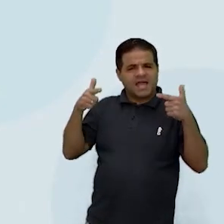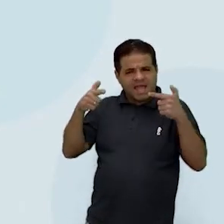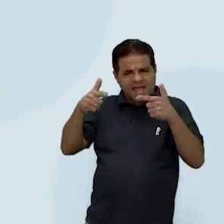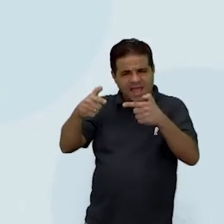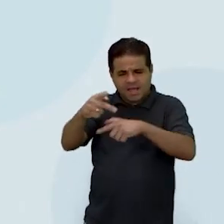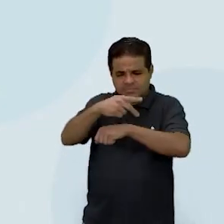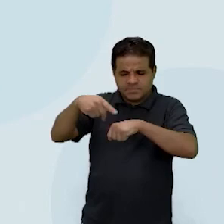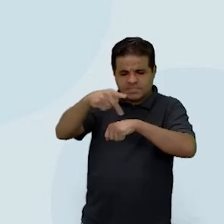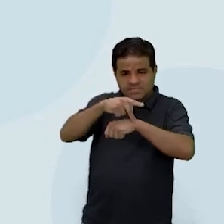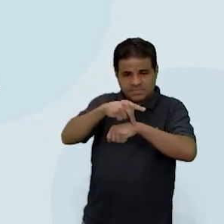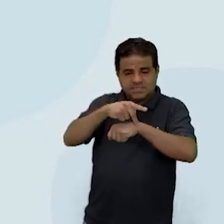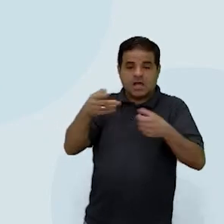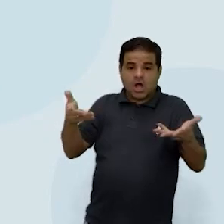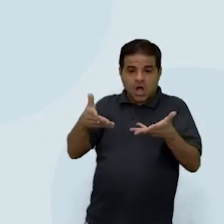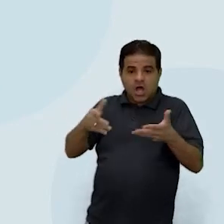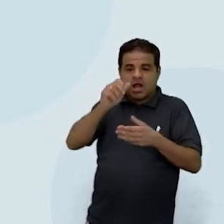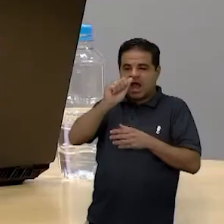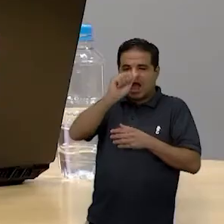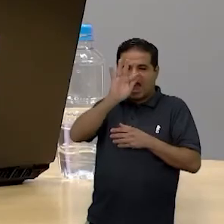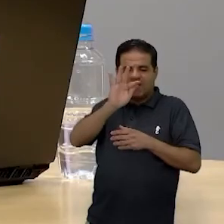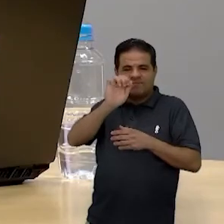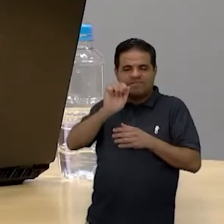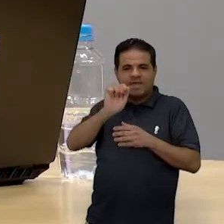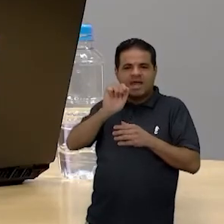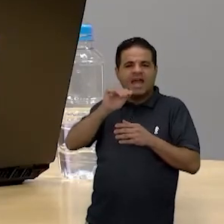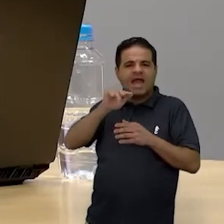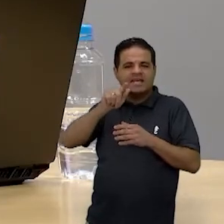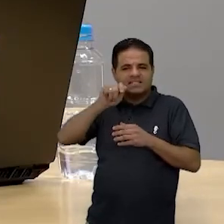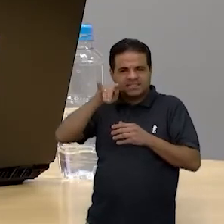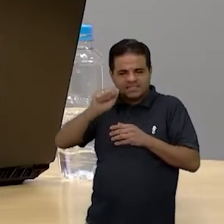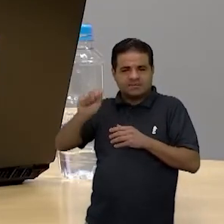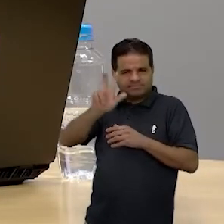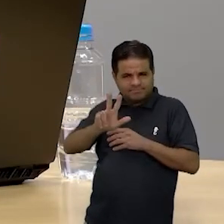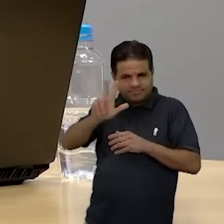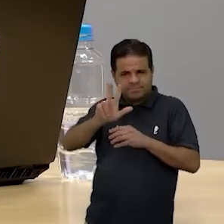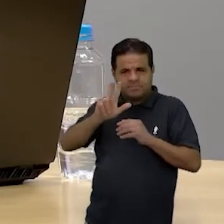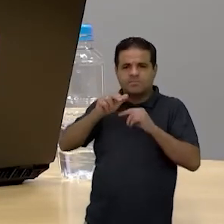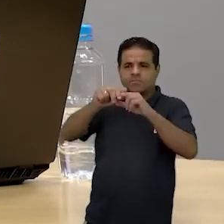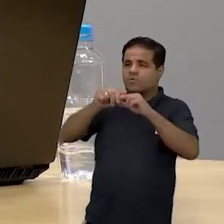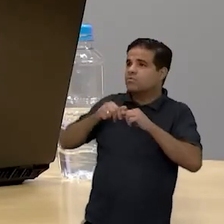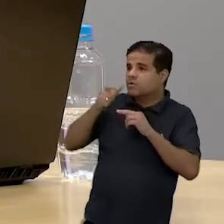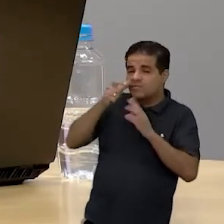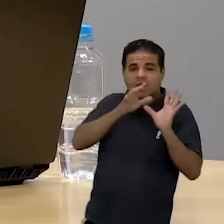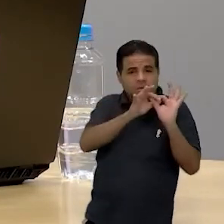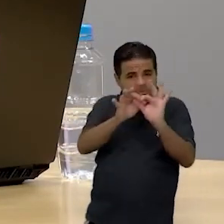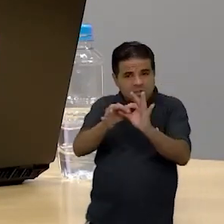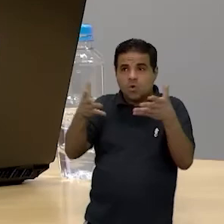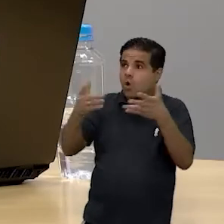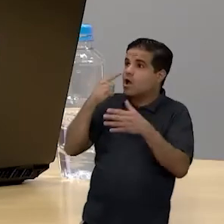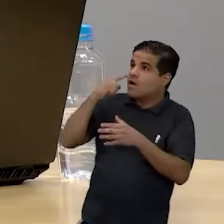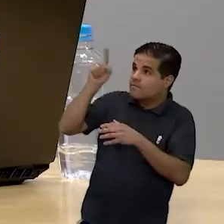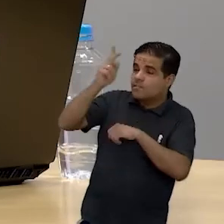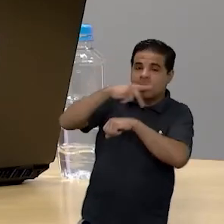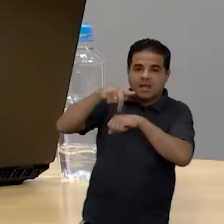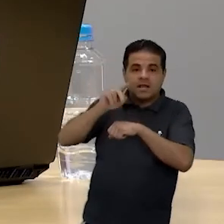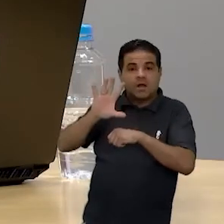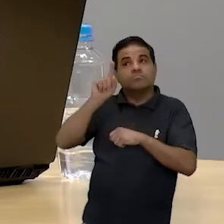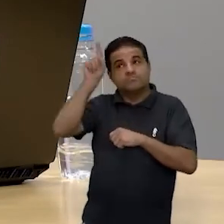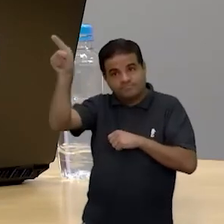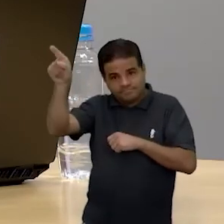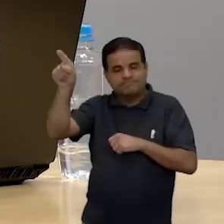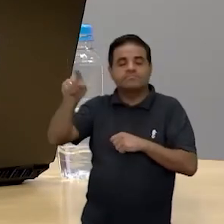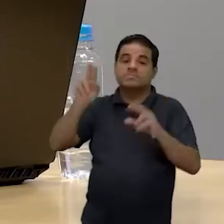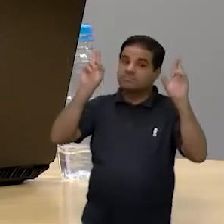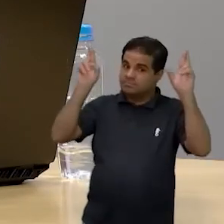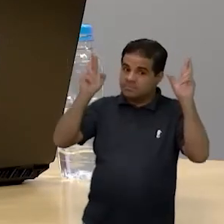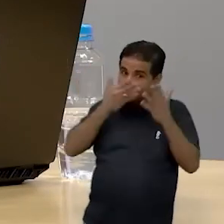sendo muito retomada aí nos noticiários por conta do contexto que a gente está presenciando lá no Afeganistão. Então,